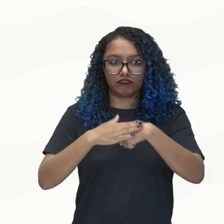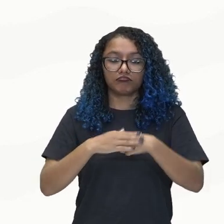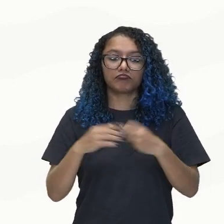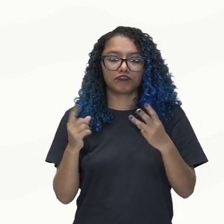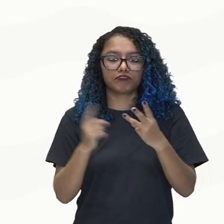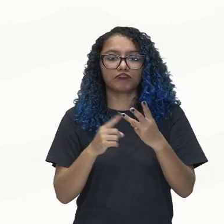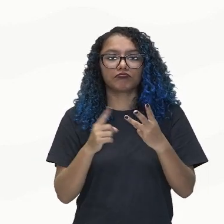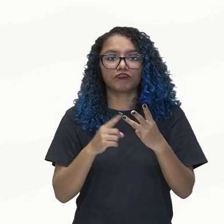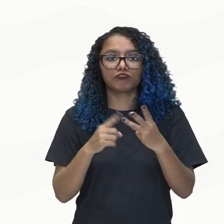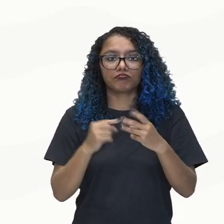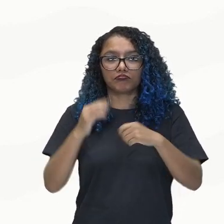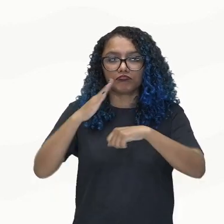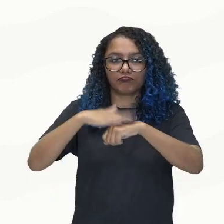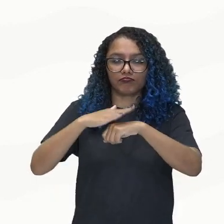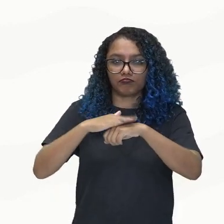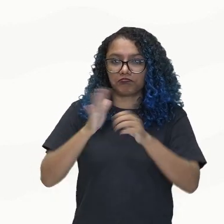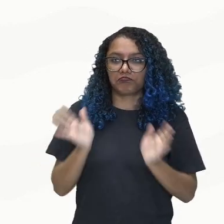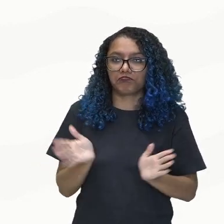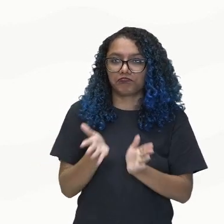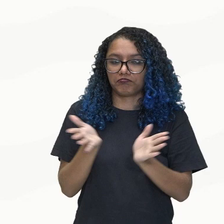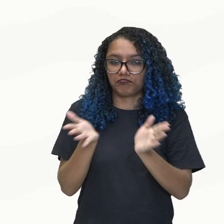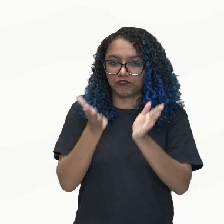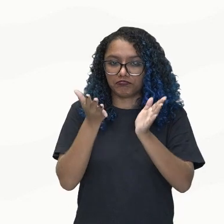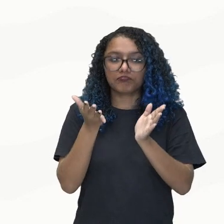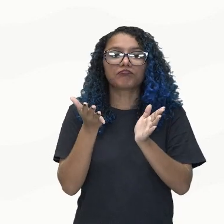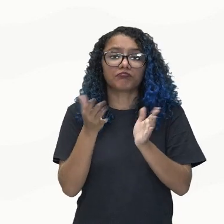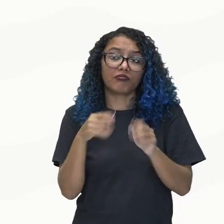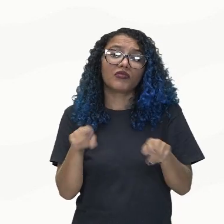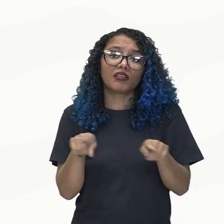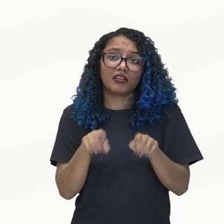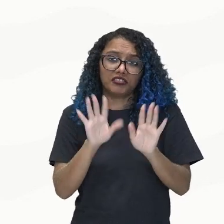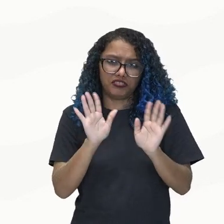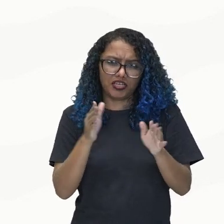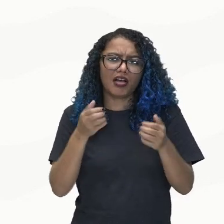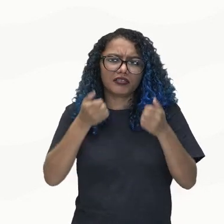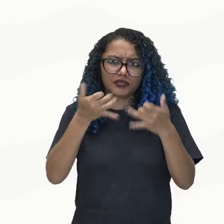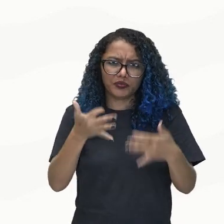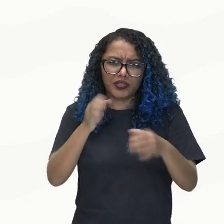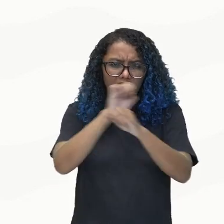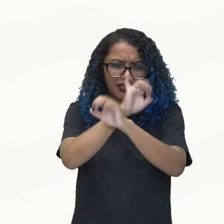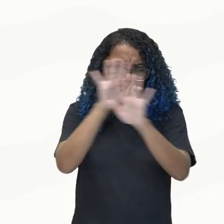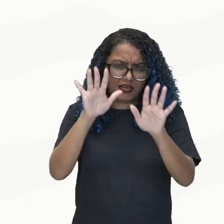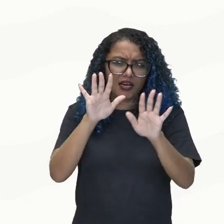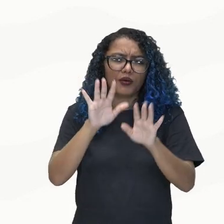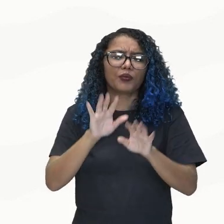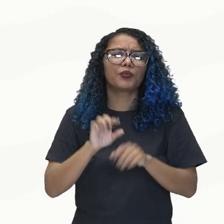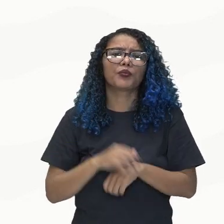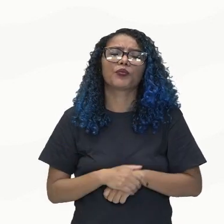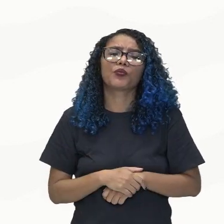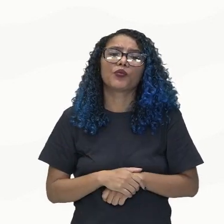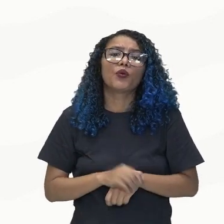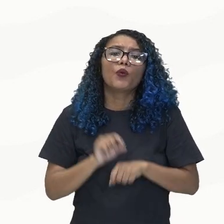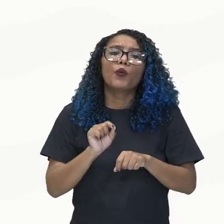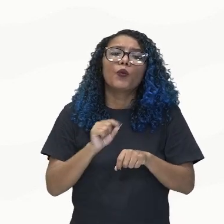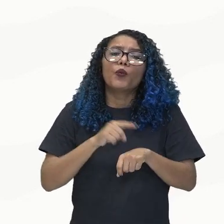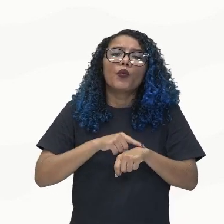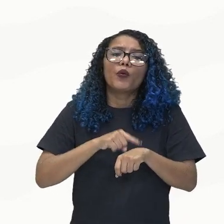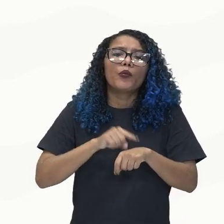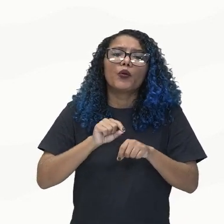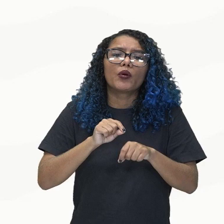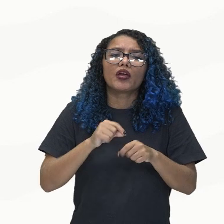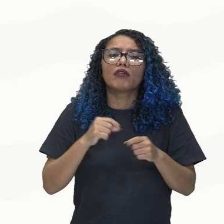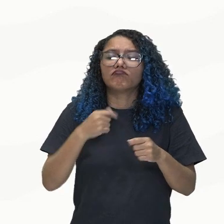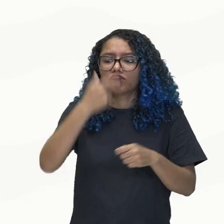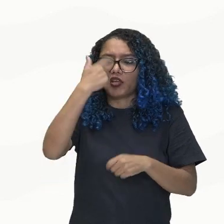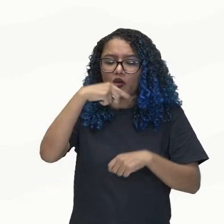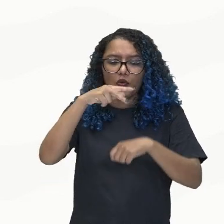como o nome é bem autoexplicativo, né? É aquele ponto em que eu mesma me motivo.